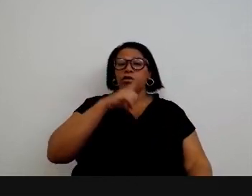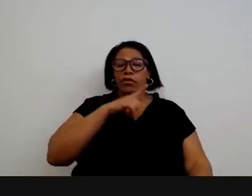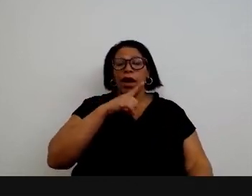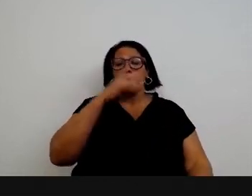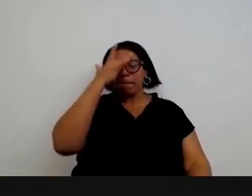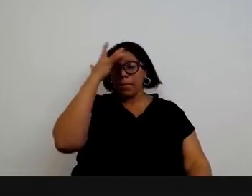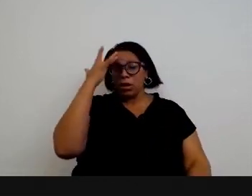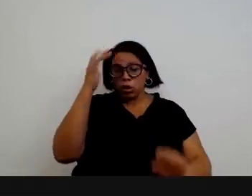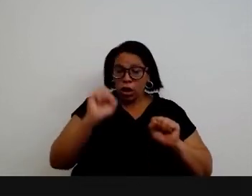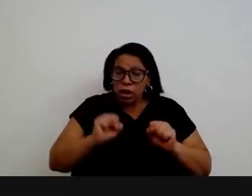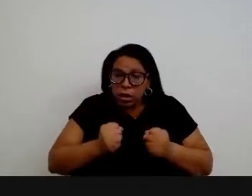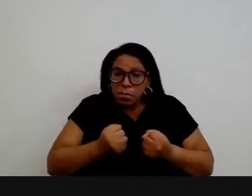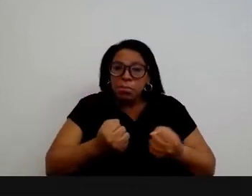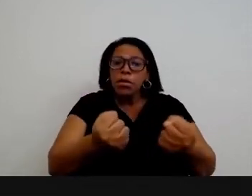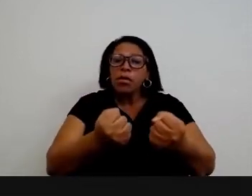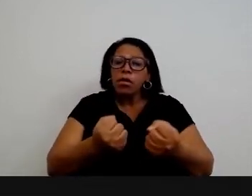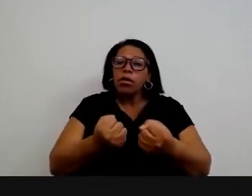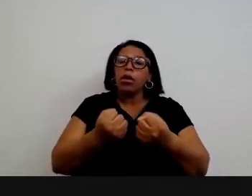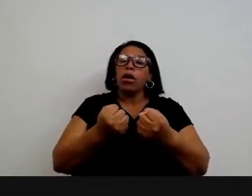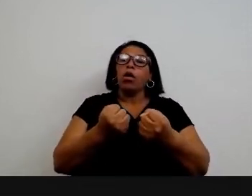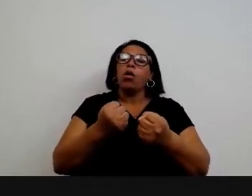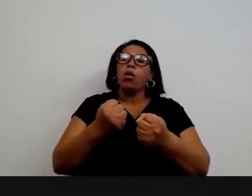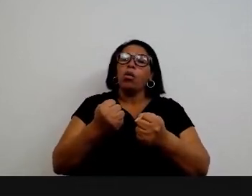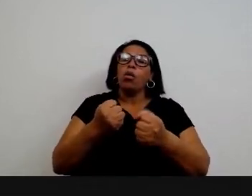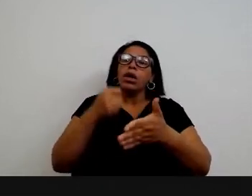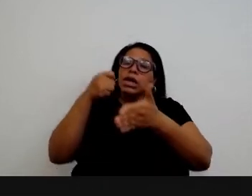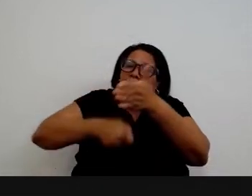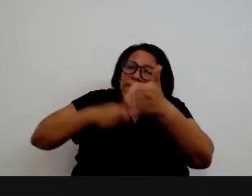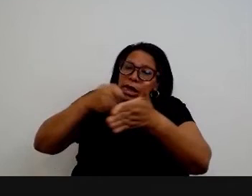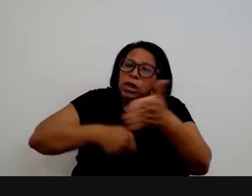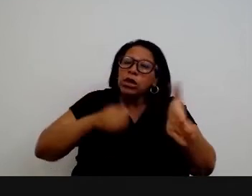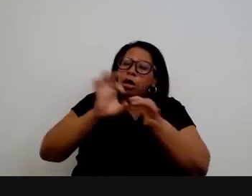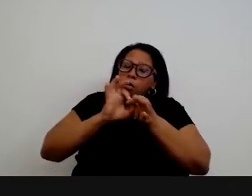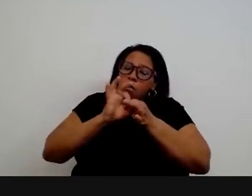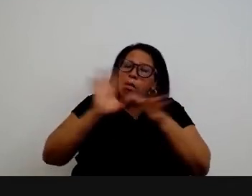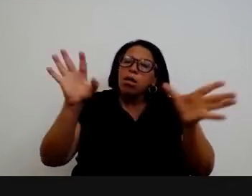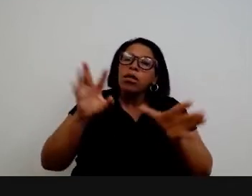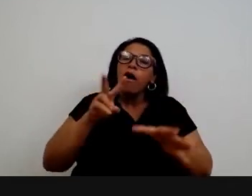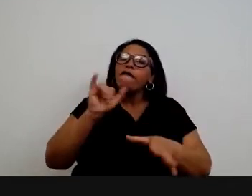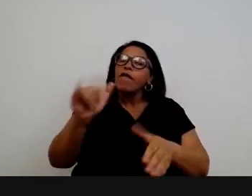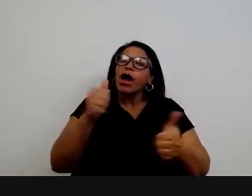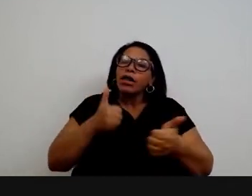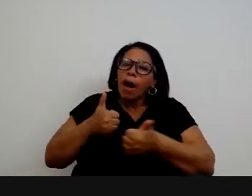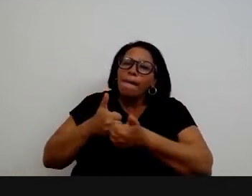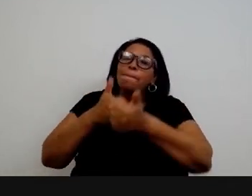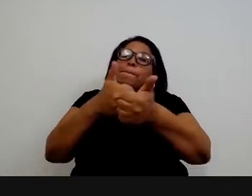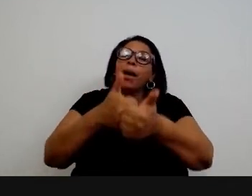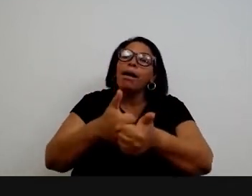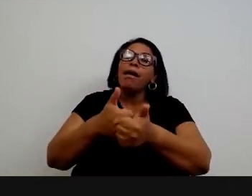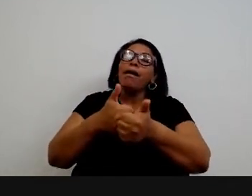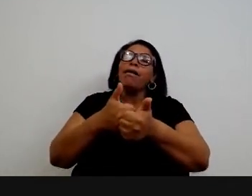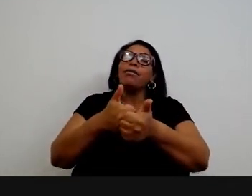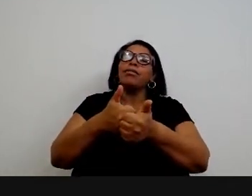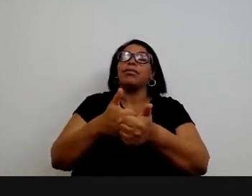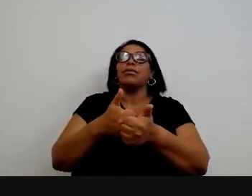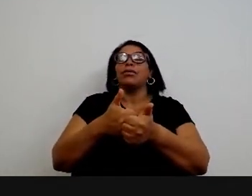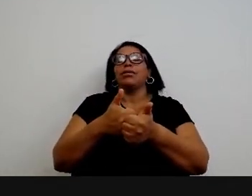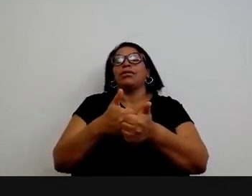gente envolvida, quanto mais gente se envolver com a educação para a democracia, mais perto